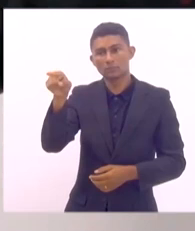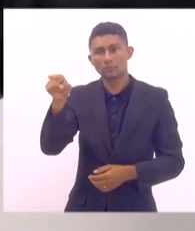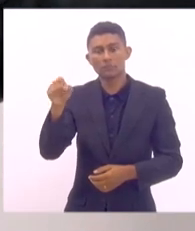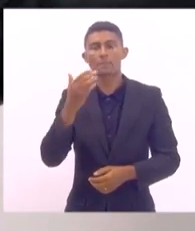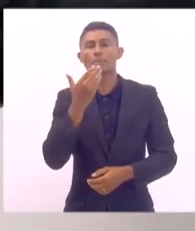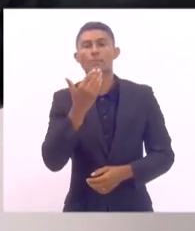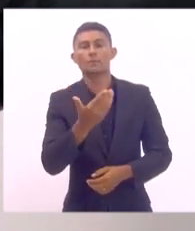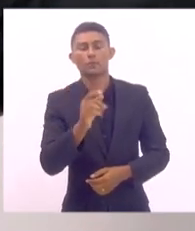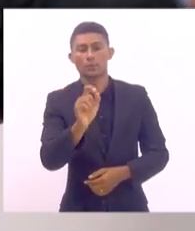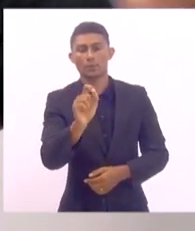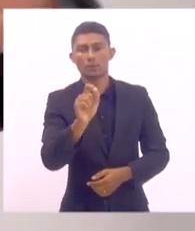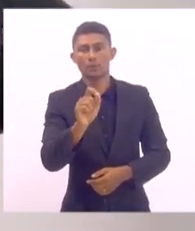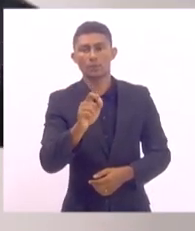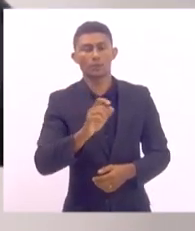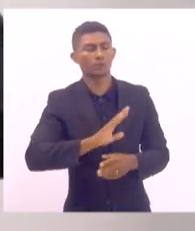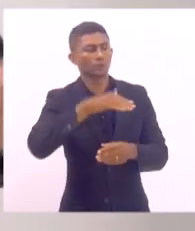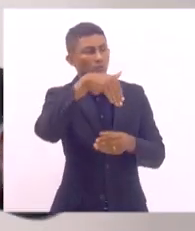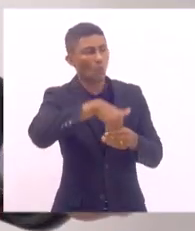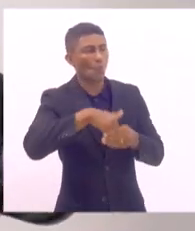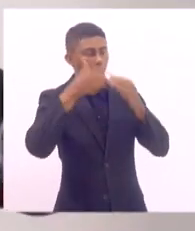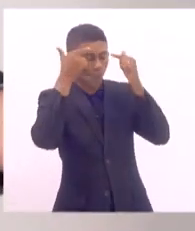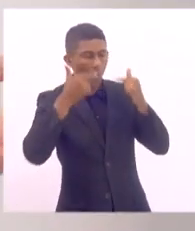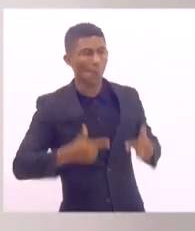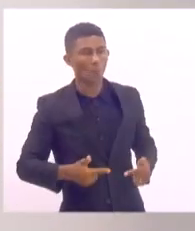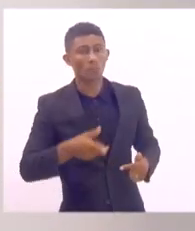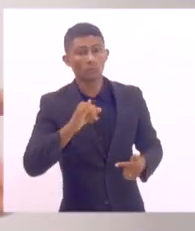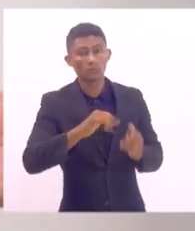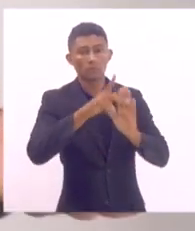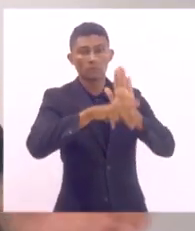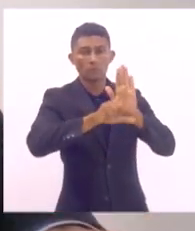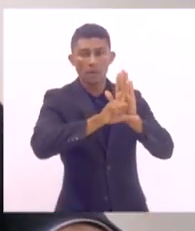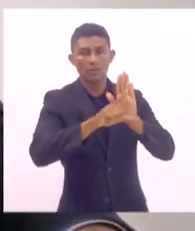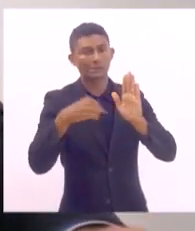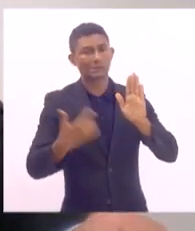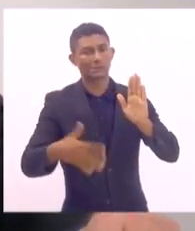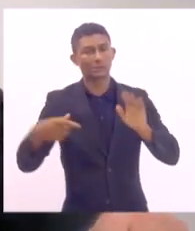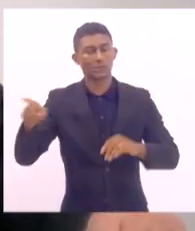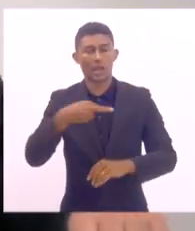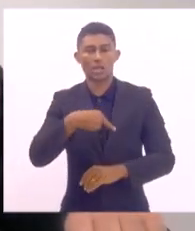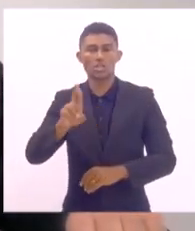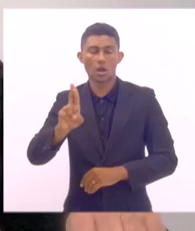para se abster em projetos polêmicos em relação à religião dele.